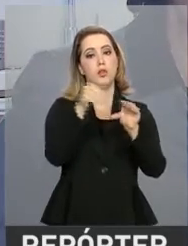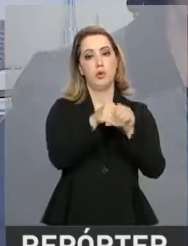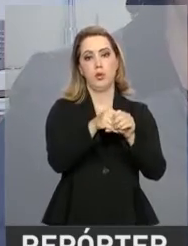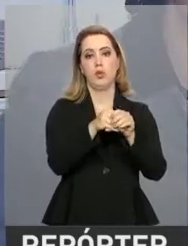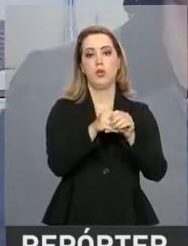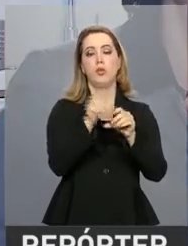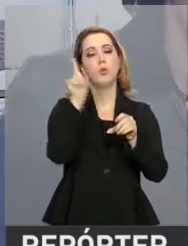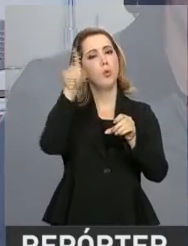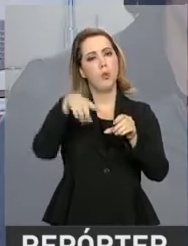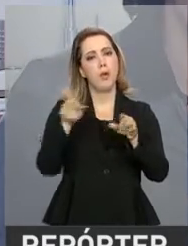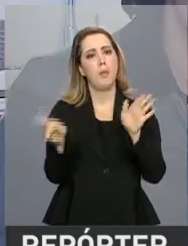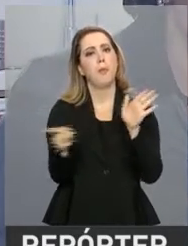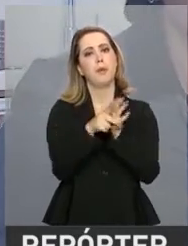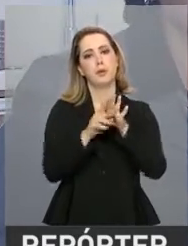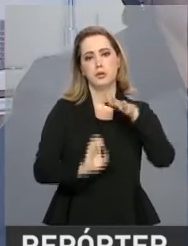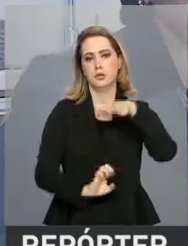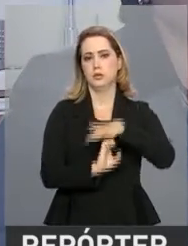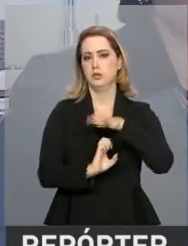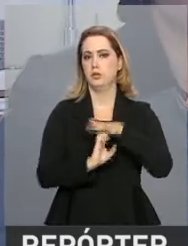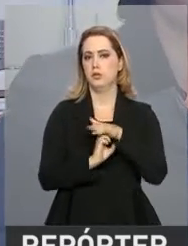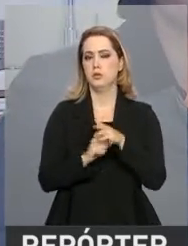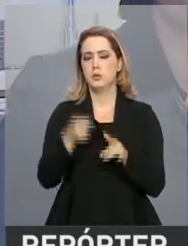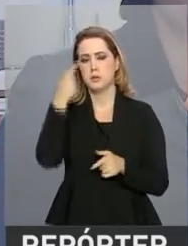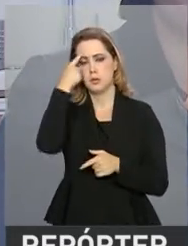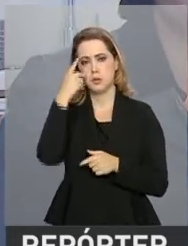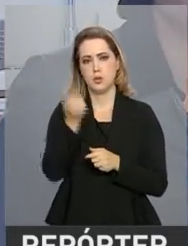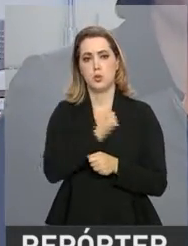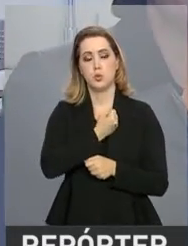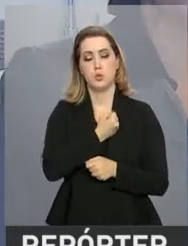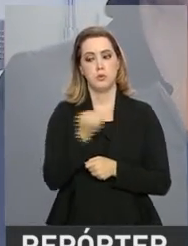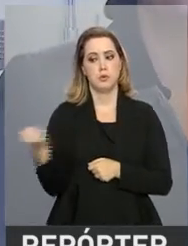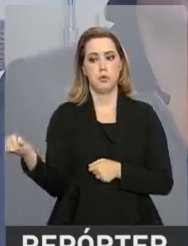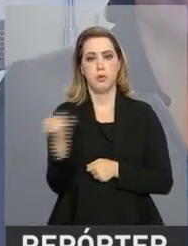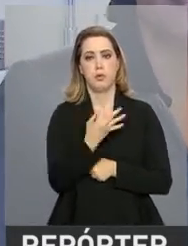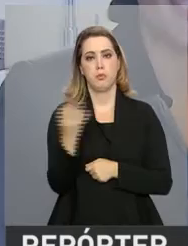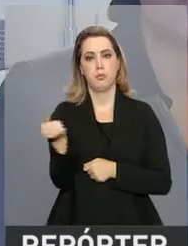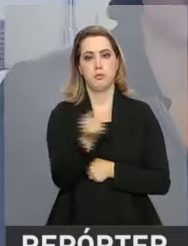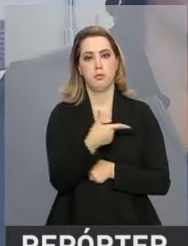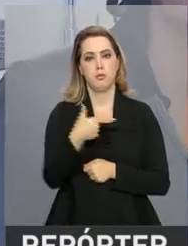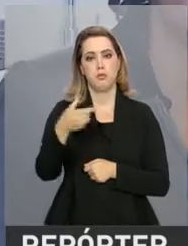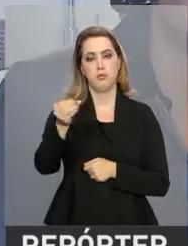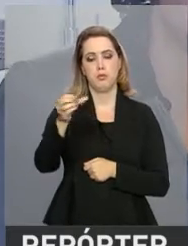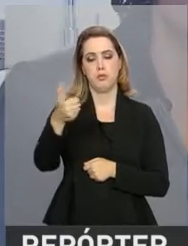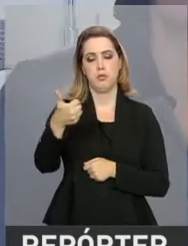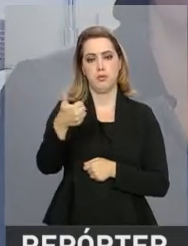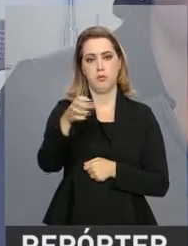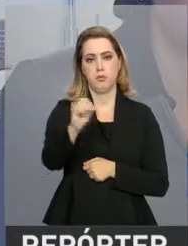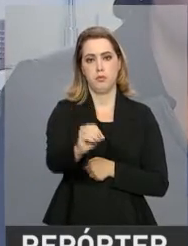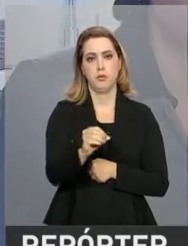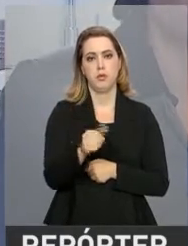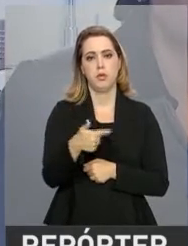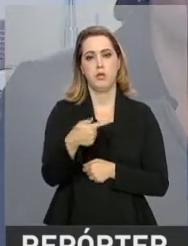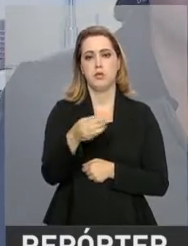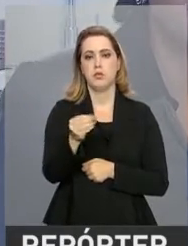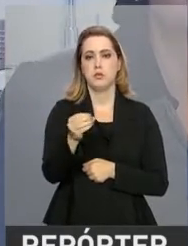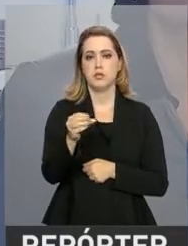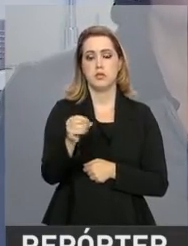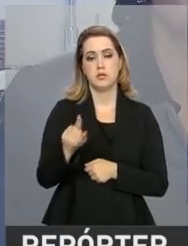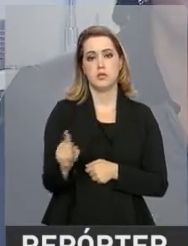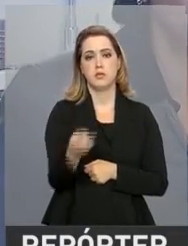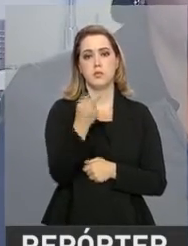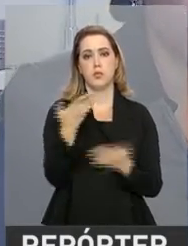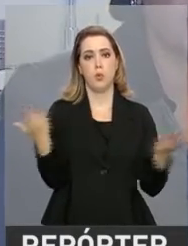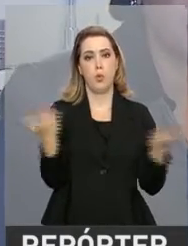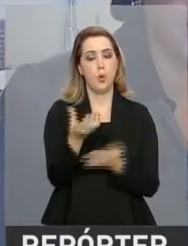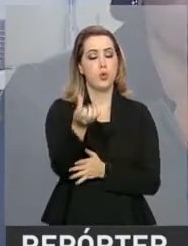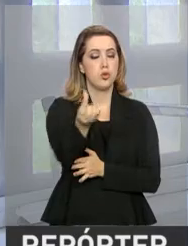ter uma idéia de como o número de microempreendedores cresceu no país em 2010 eram 700 mil hoje são